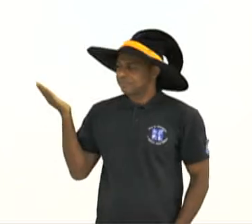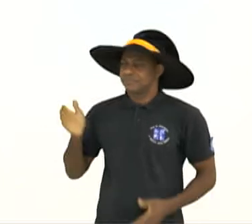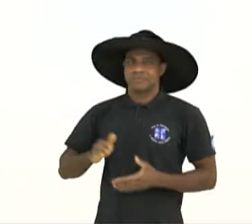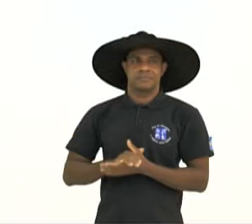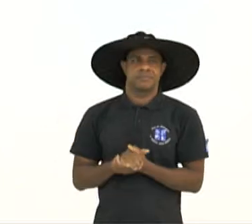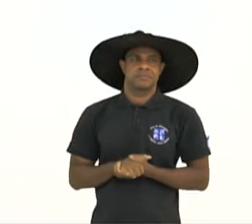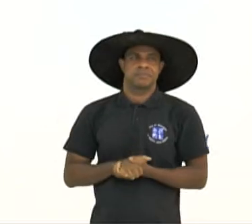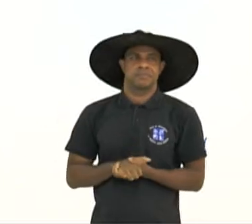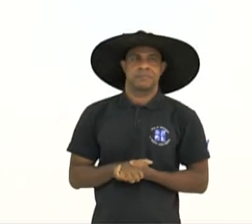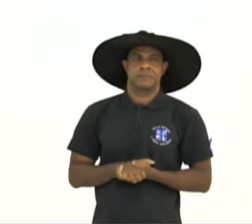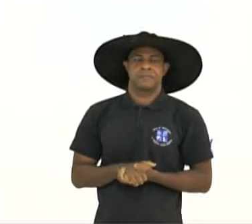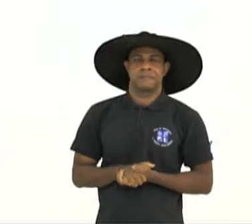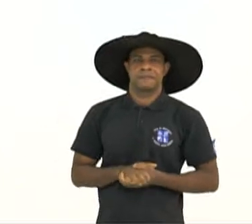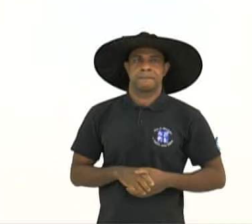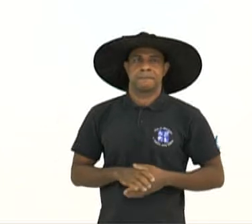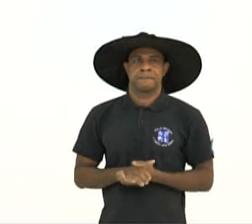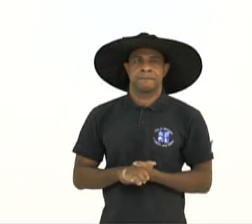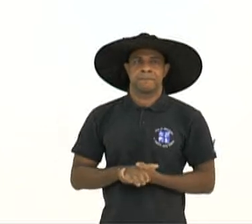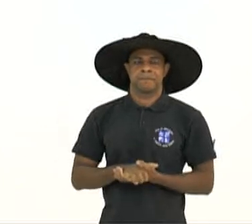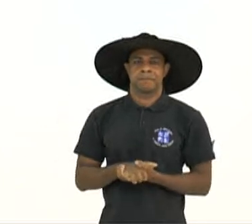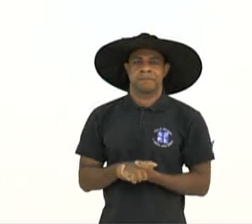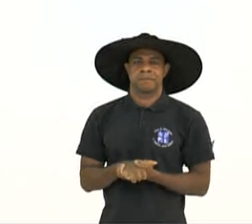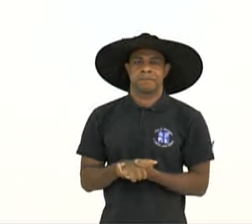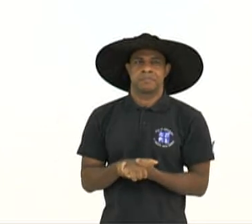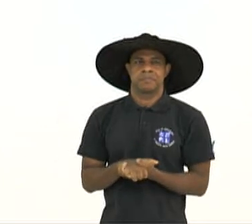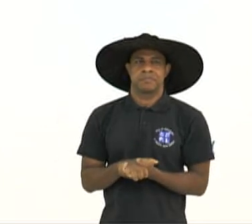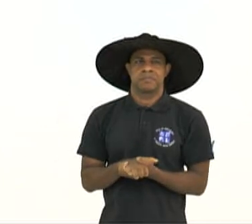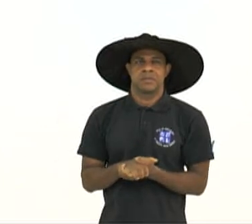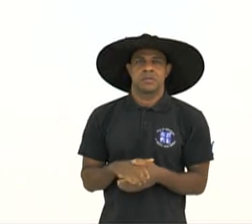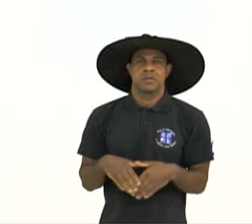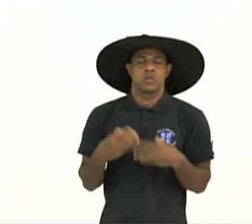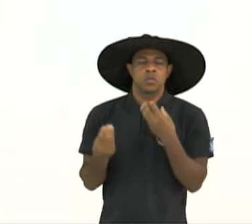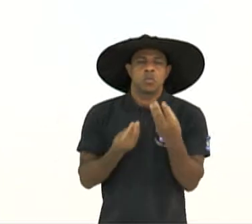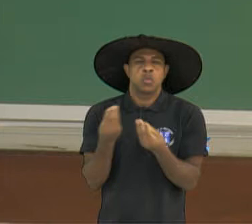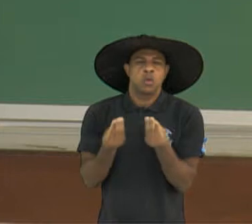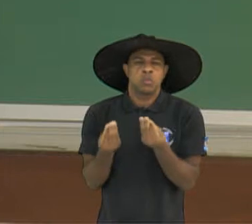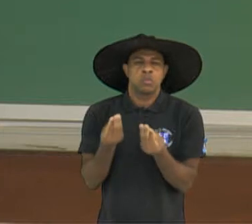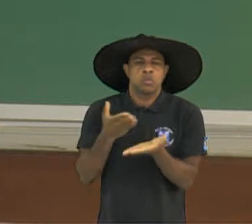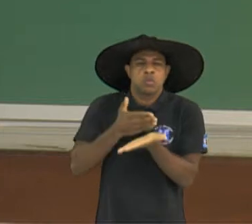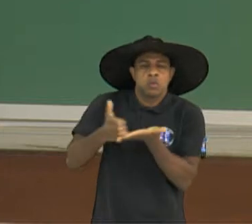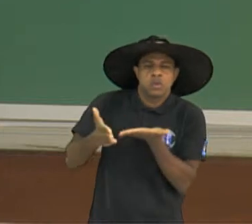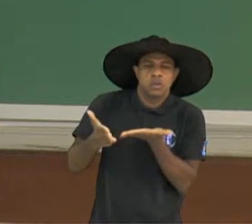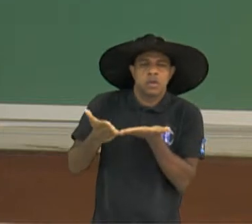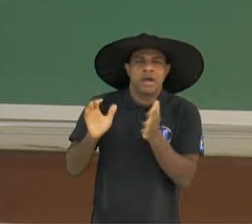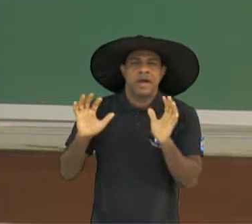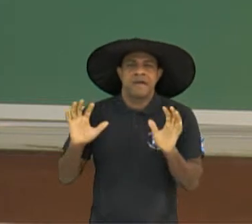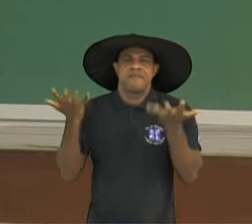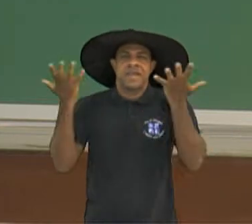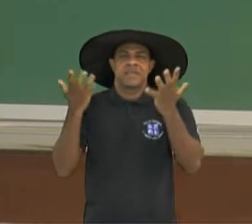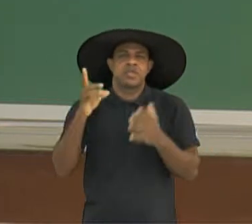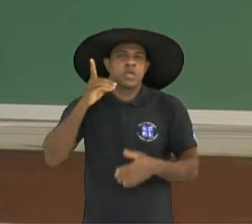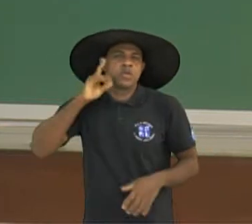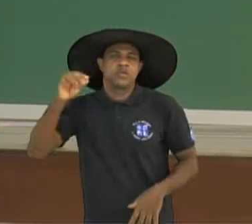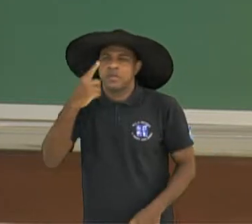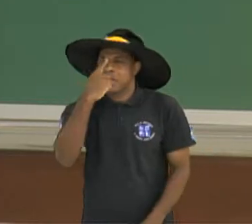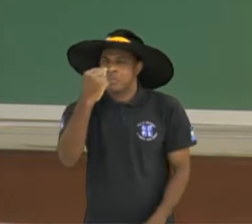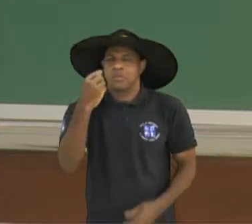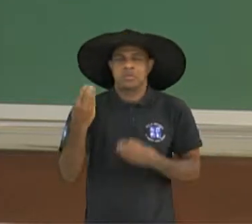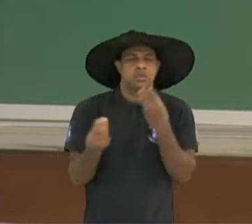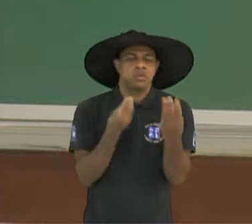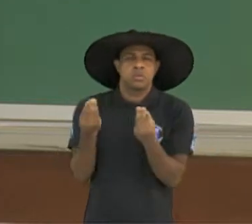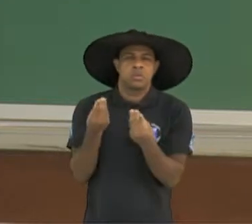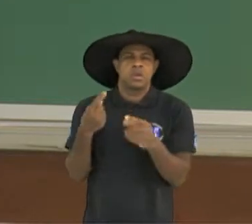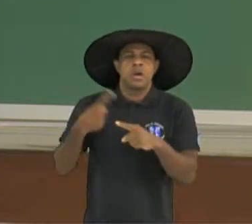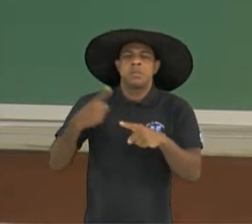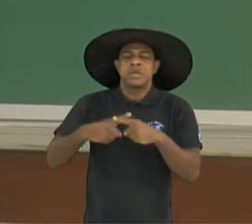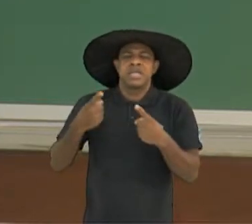mean? When is the Halloween celebrated? Então, onde começou a cultura do Halloween? Por que as